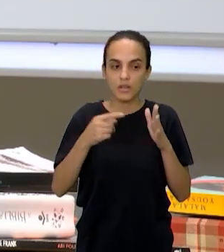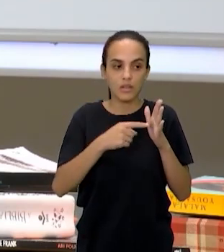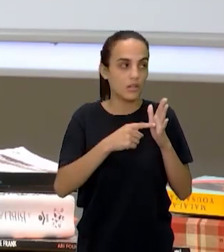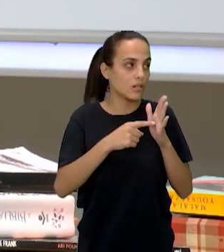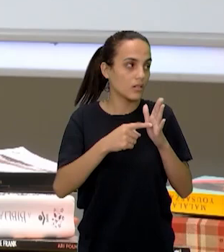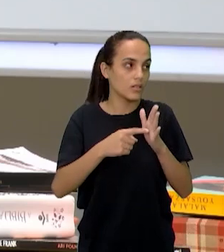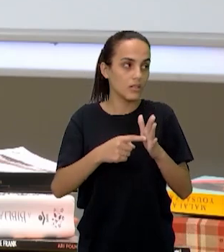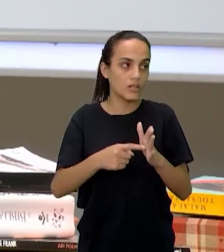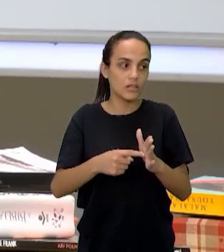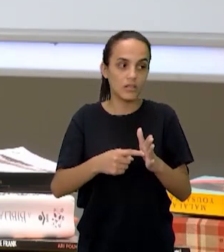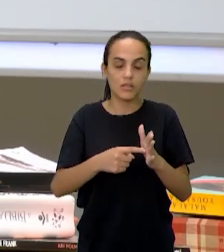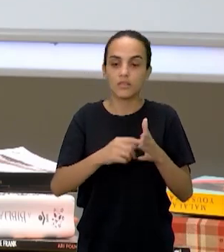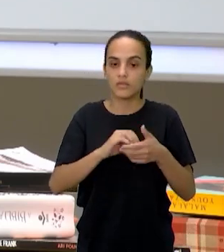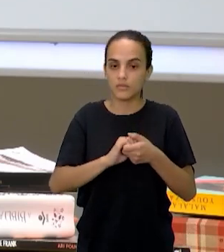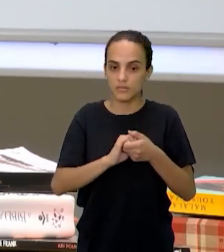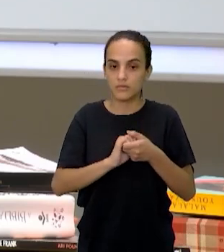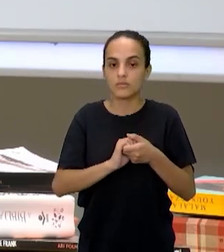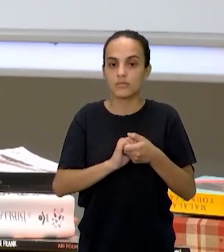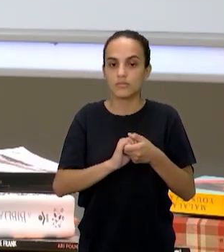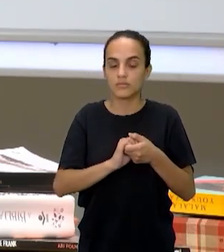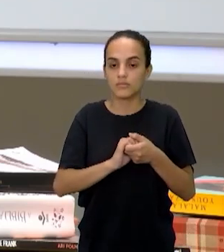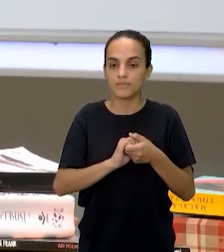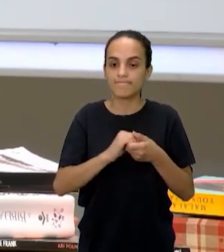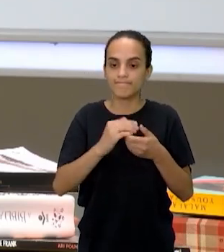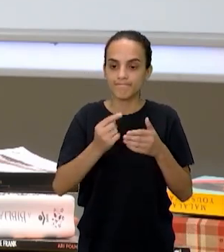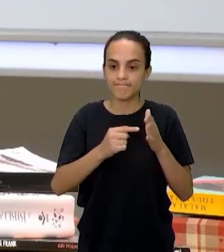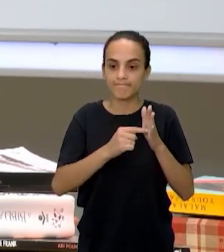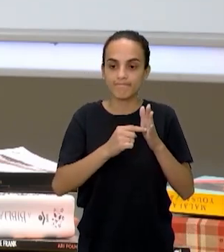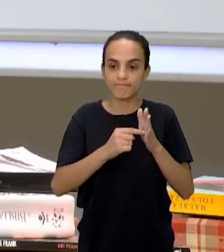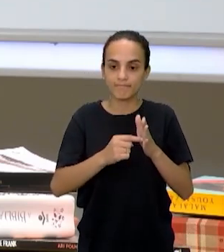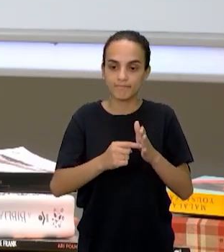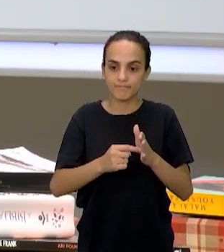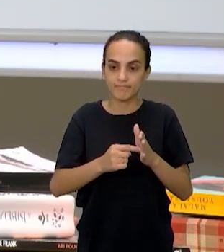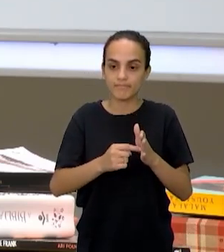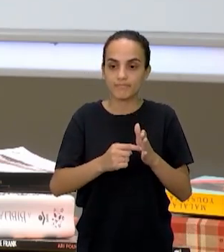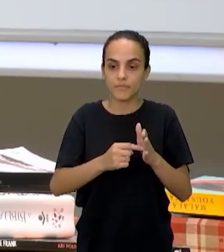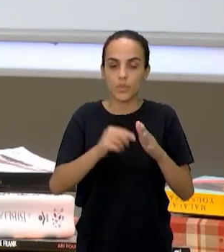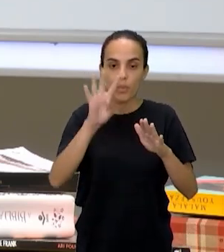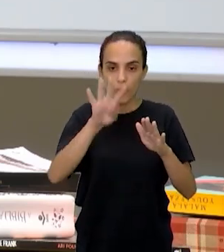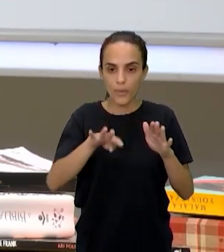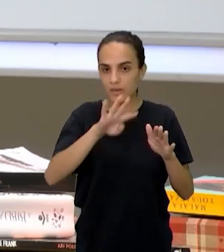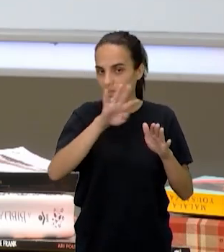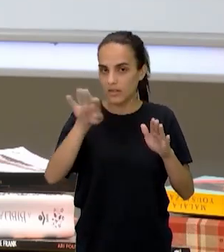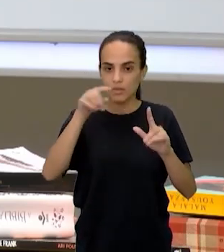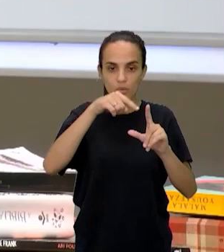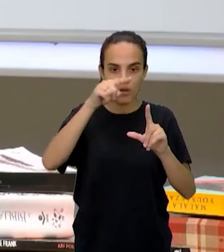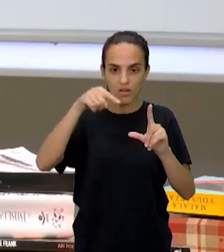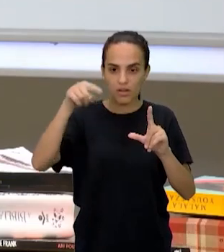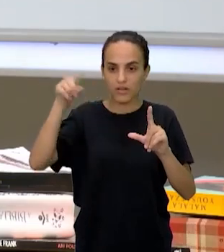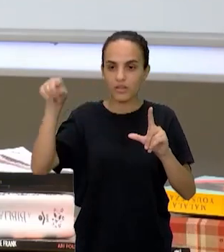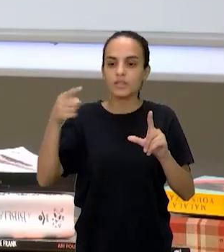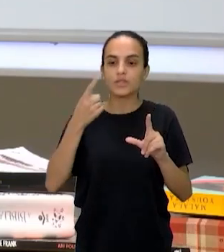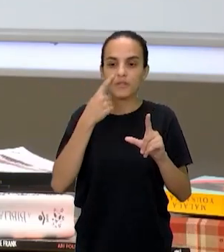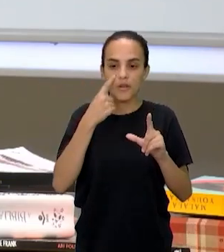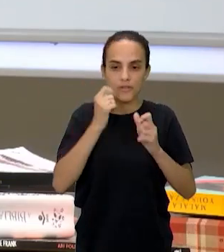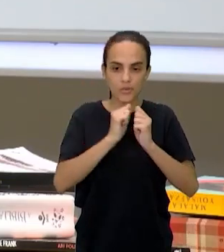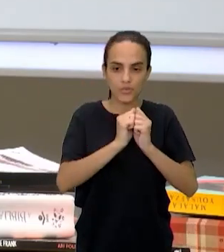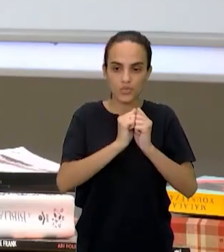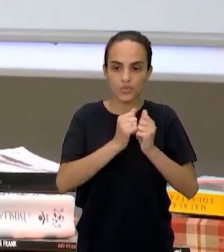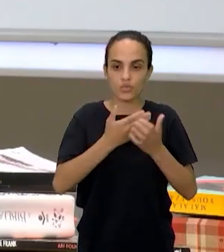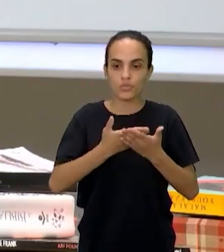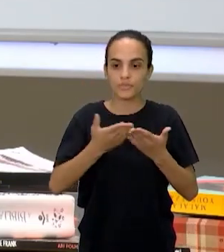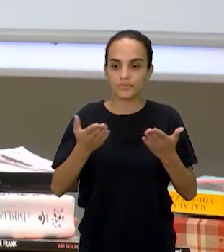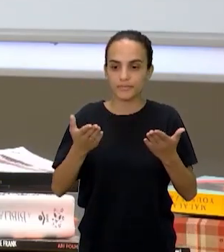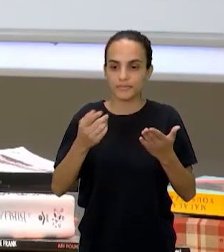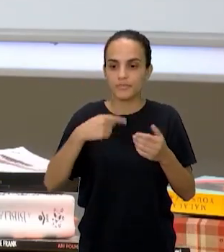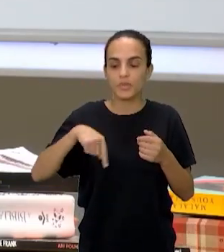a principal motivação para ler um livro e trouxe em uma tabelinha, em um gráfico que a gente vai olhar junto com vocês para